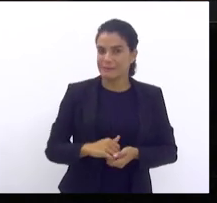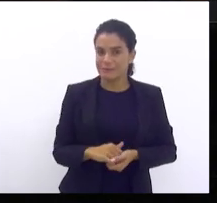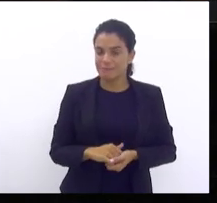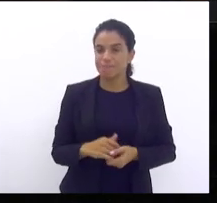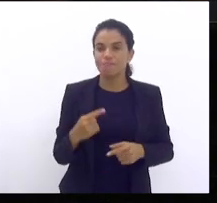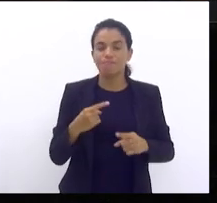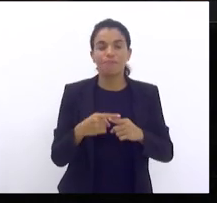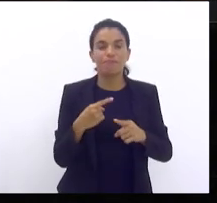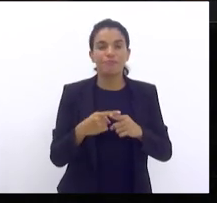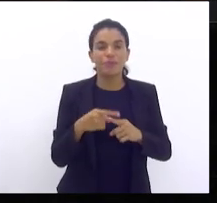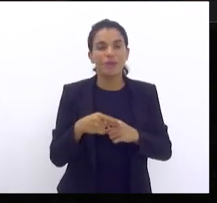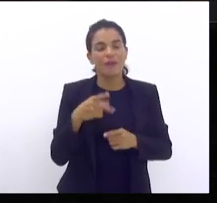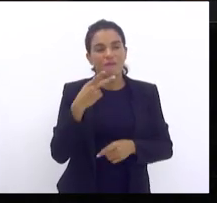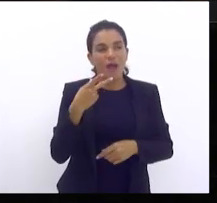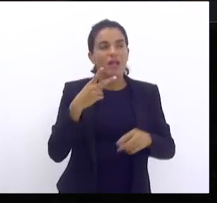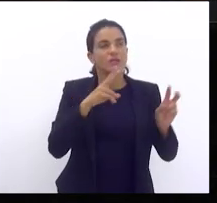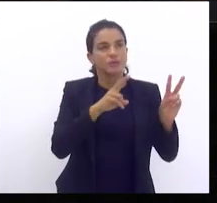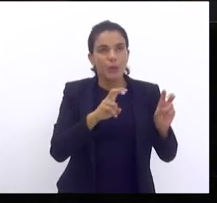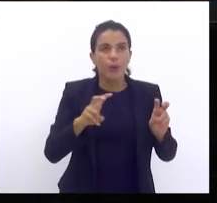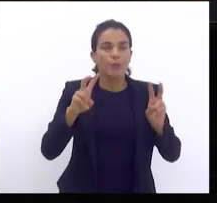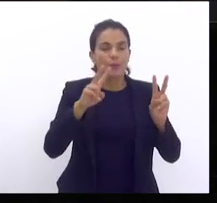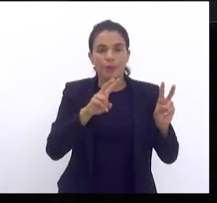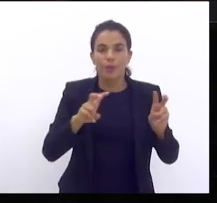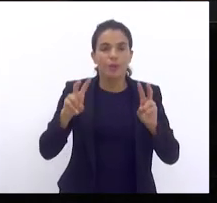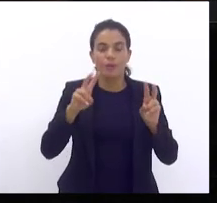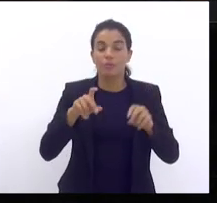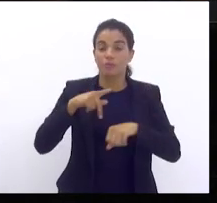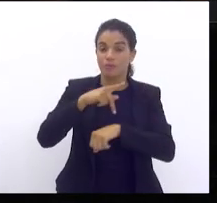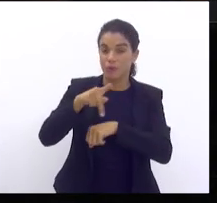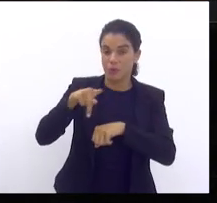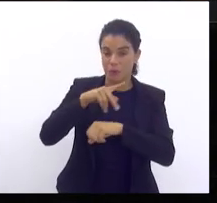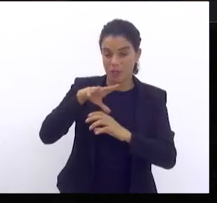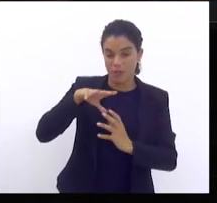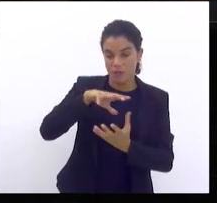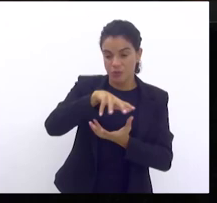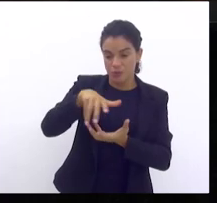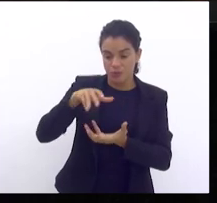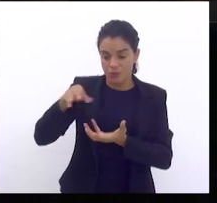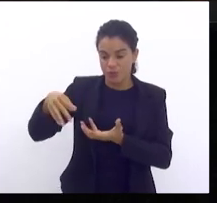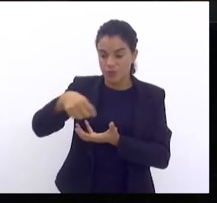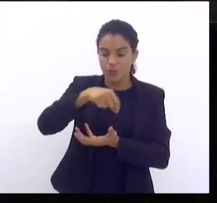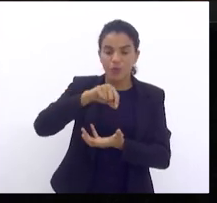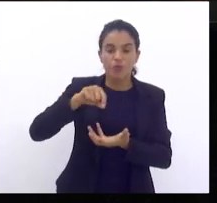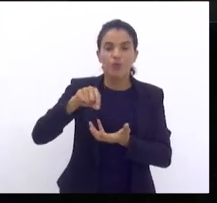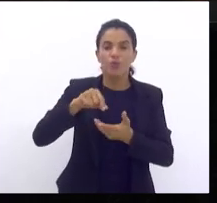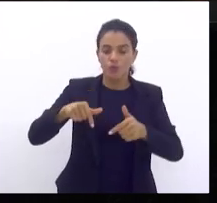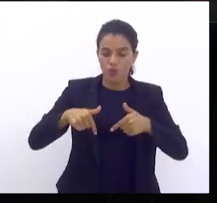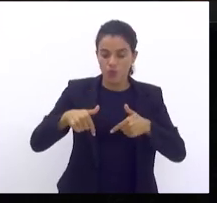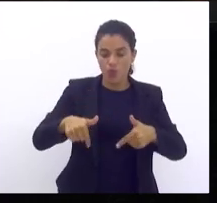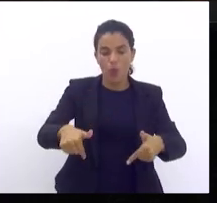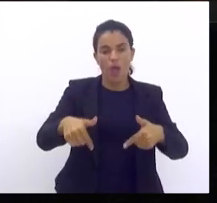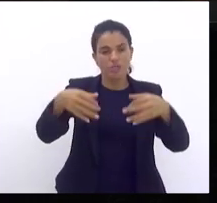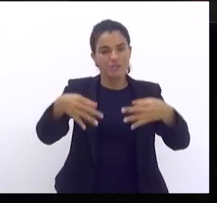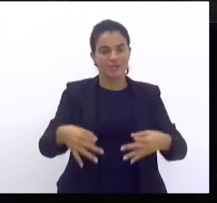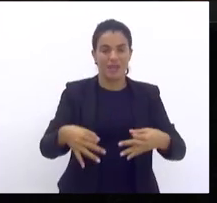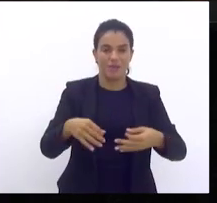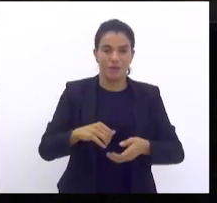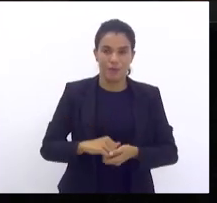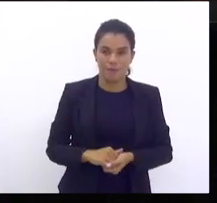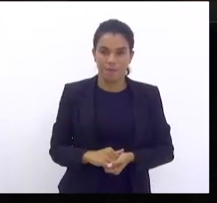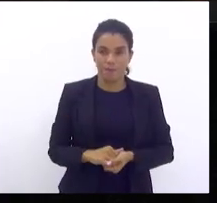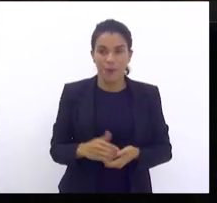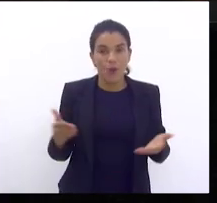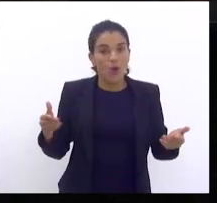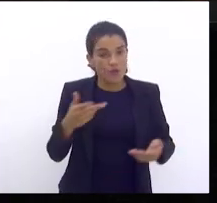porque por mais que se fale os países não agem como deviam aí agir falando